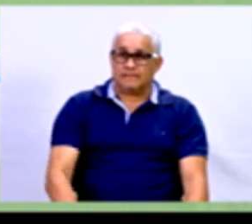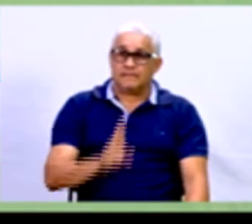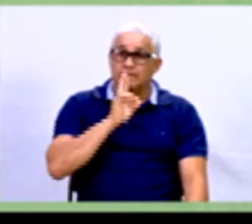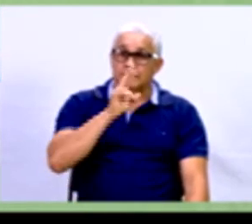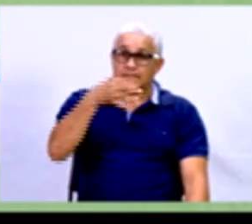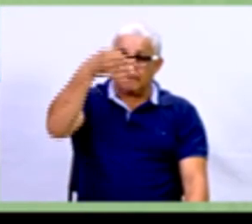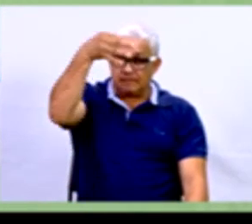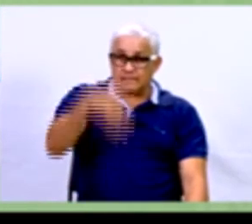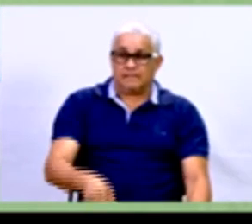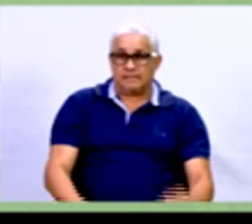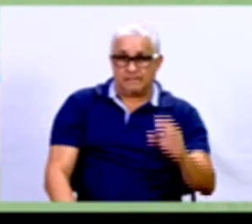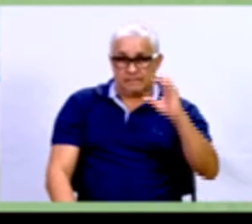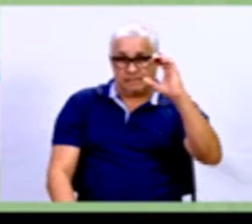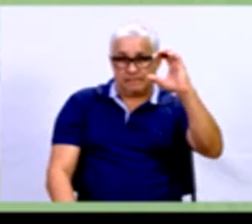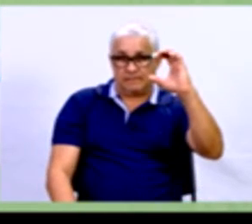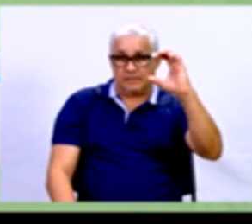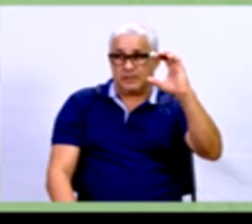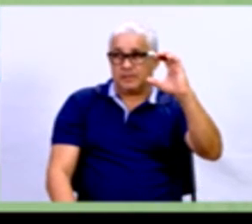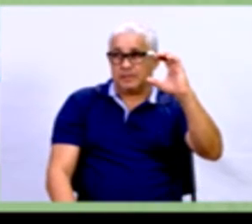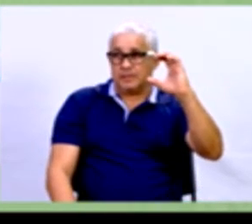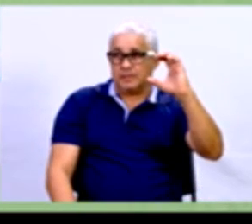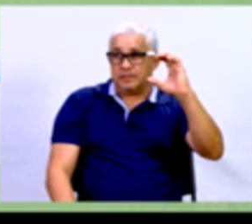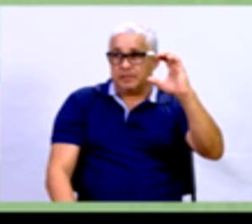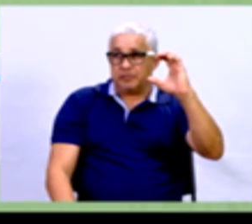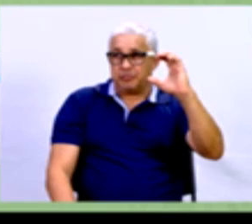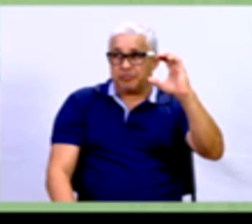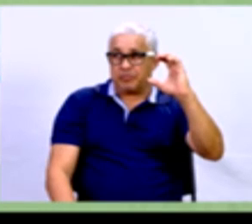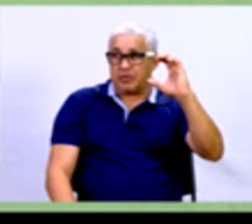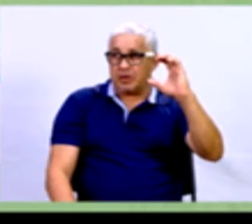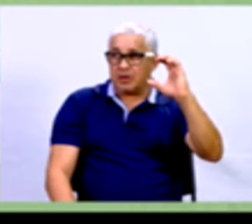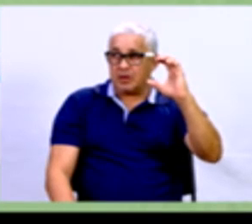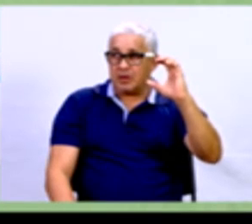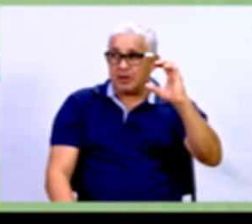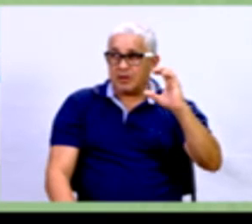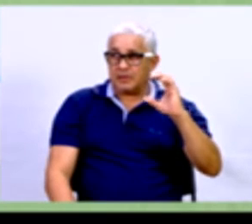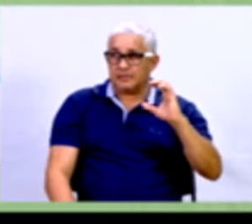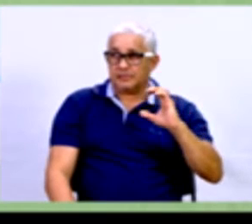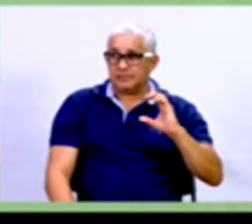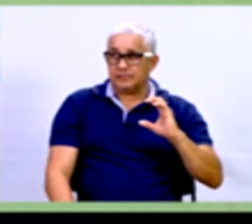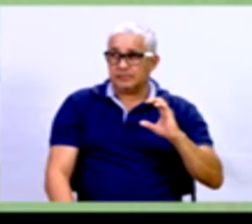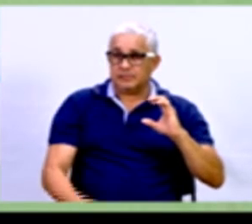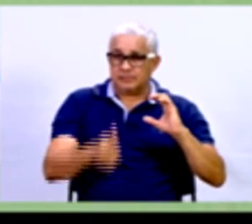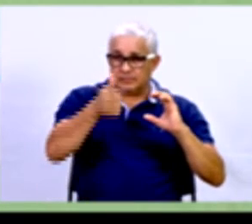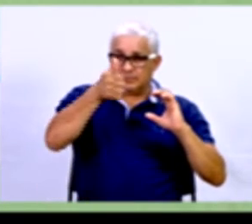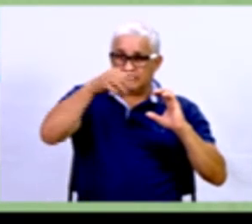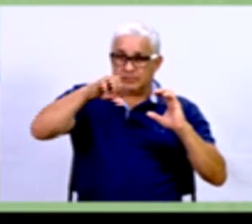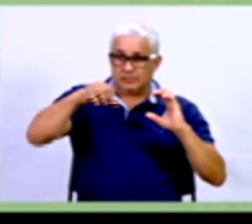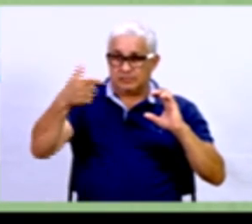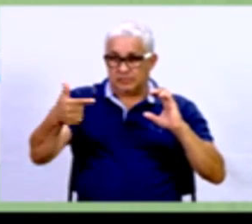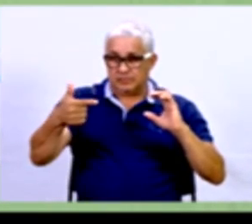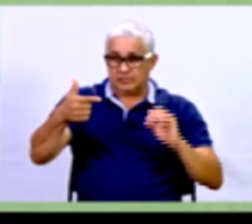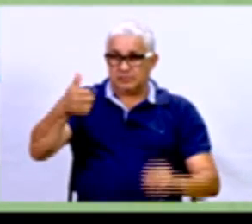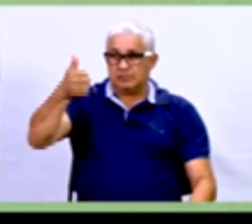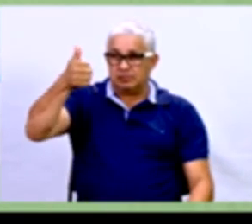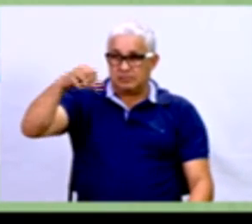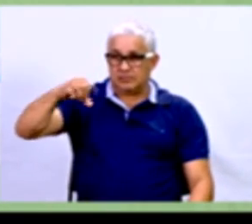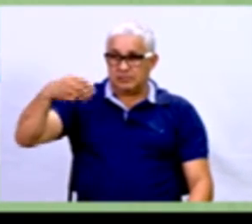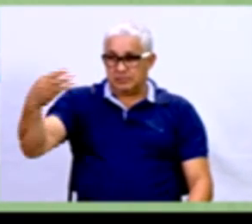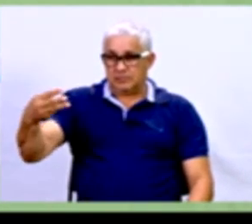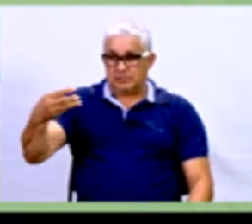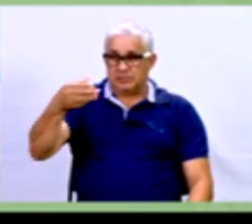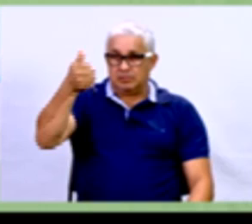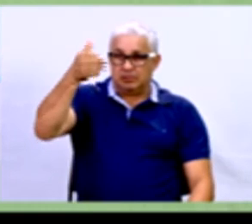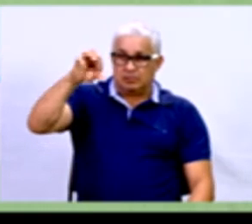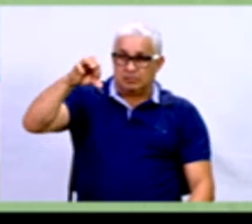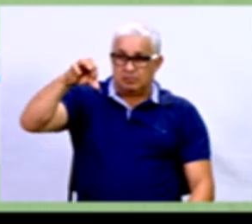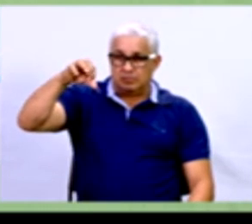A resposta para a pergunta 5, ela é a C, 192, 193,